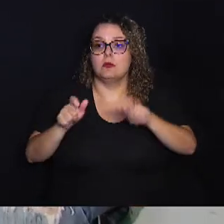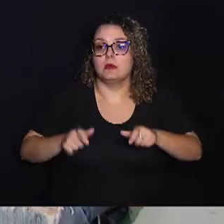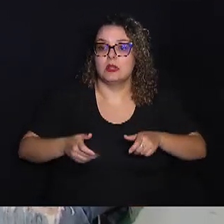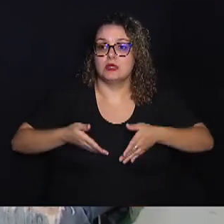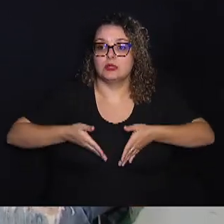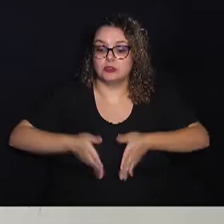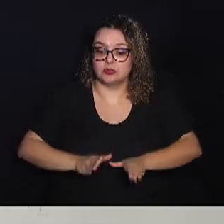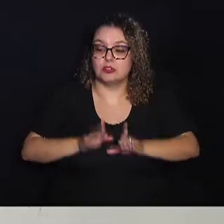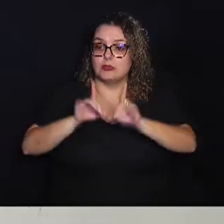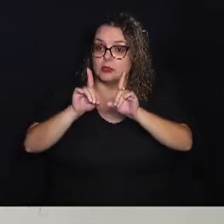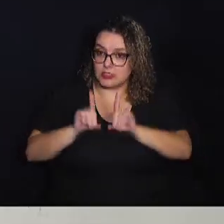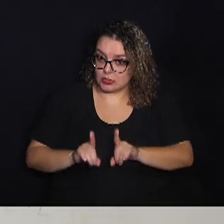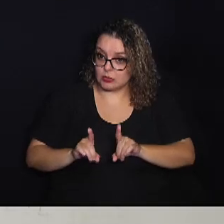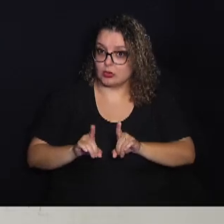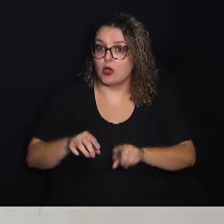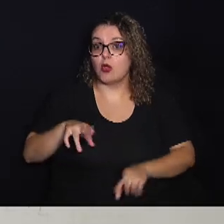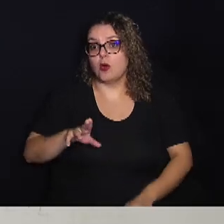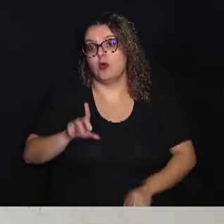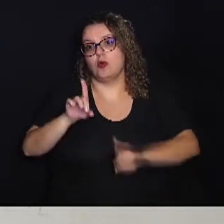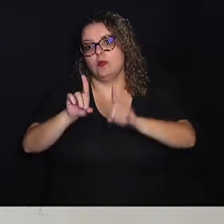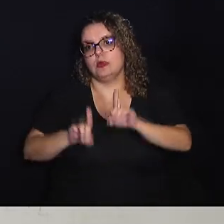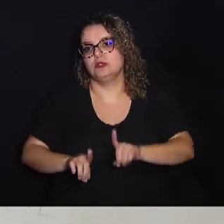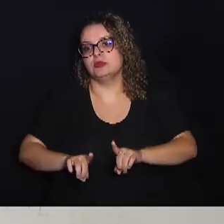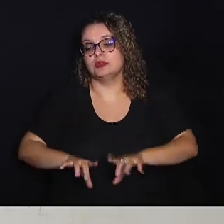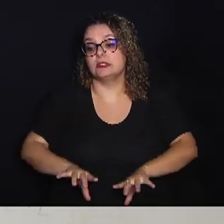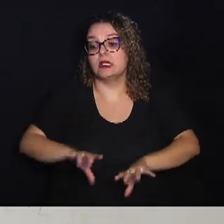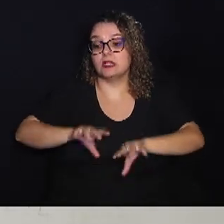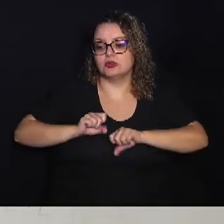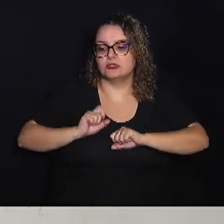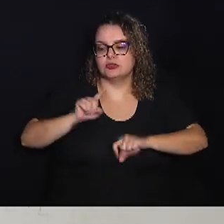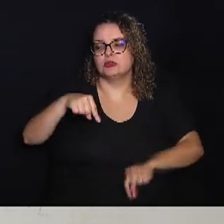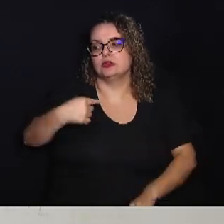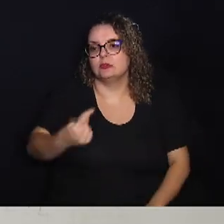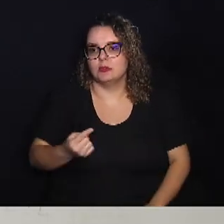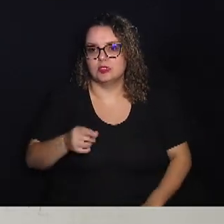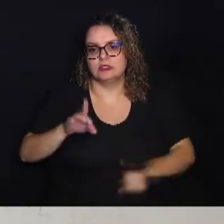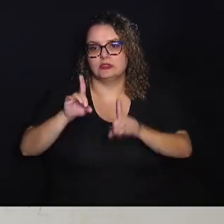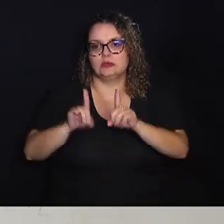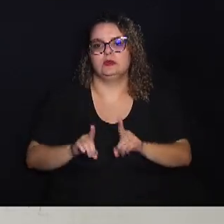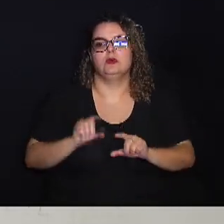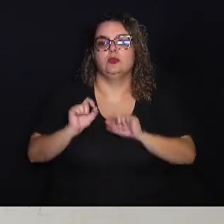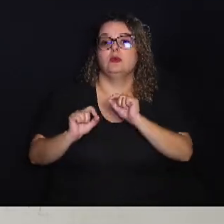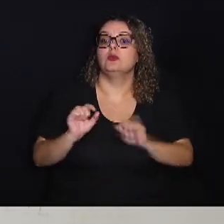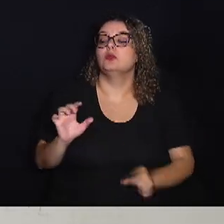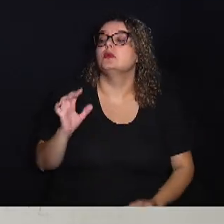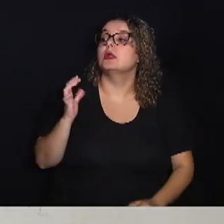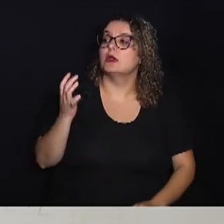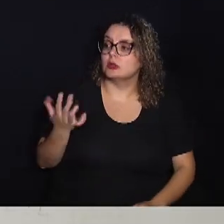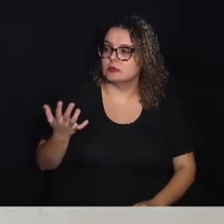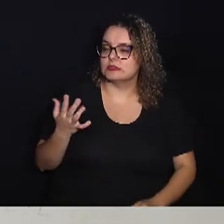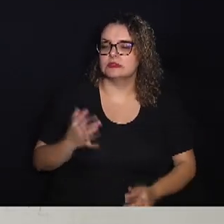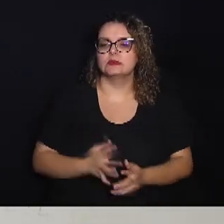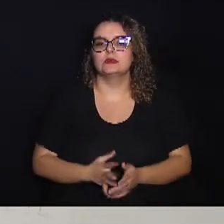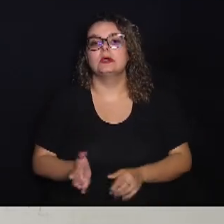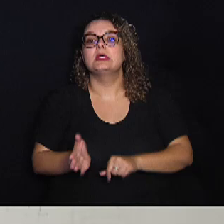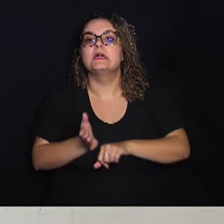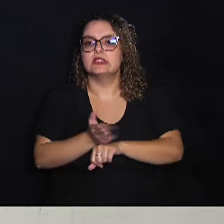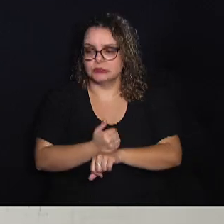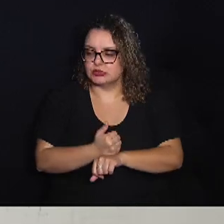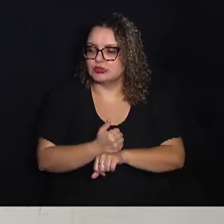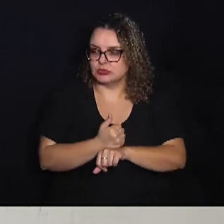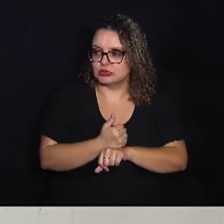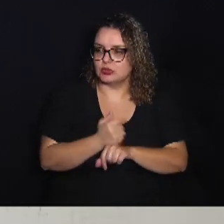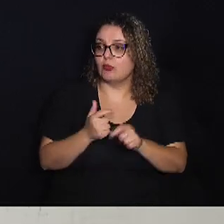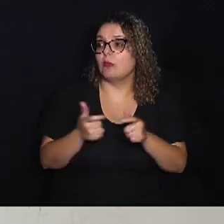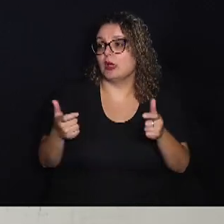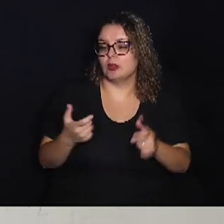com a deficiência ou pessoas que adquiriram a deficiência, né? O que acaba acontecendo? Antes, o